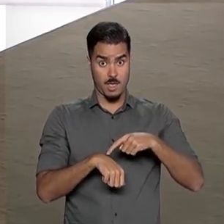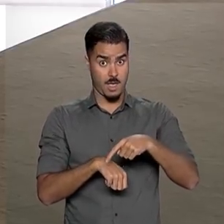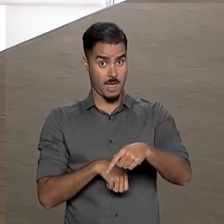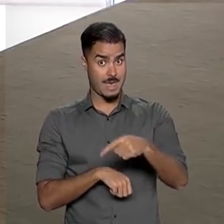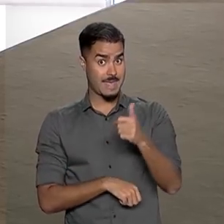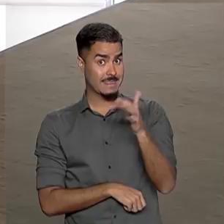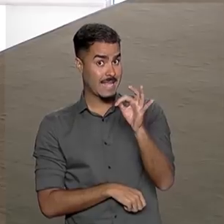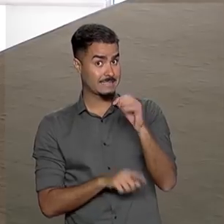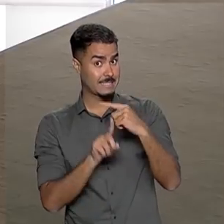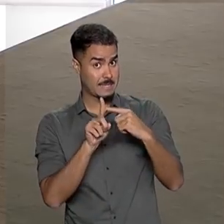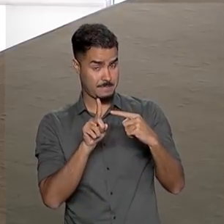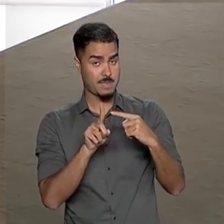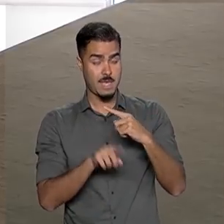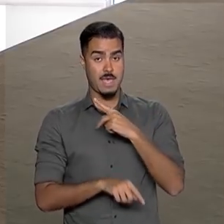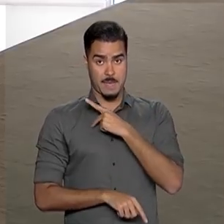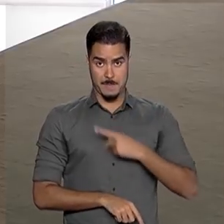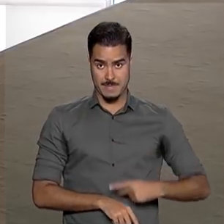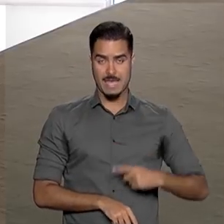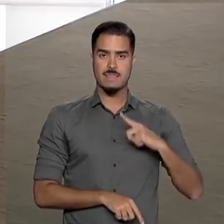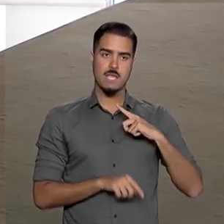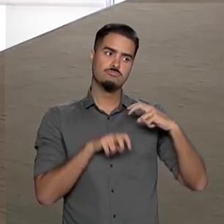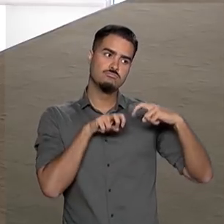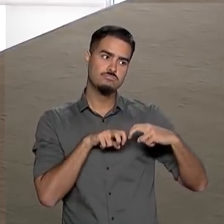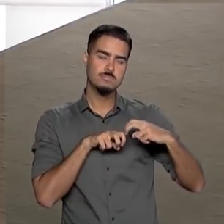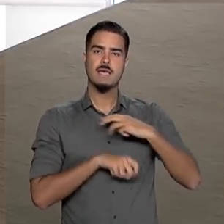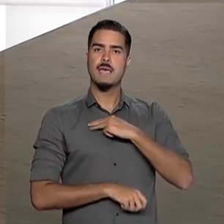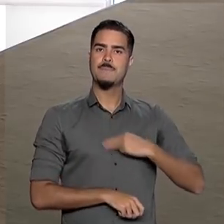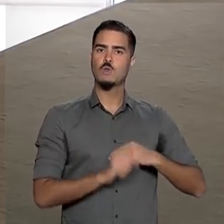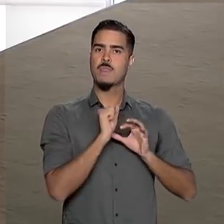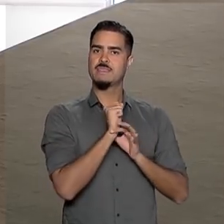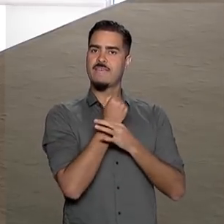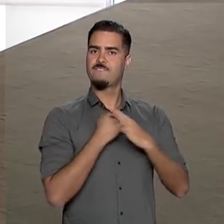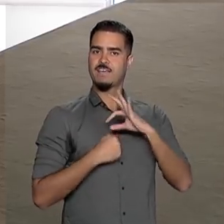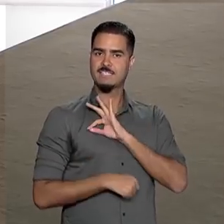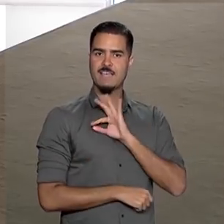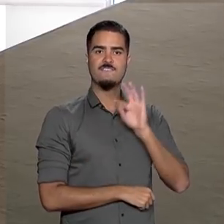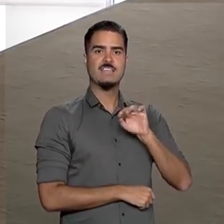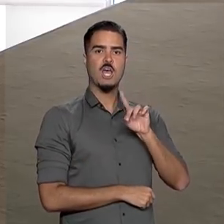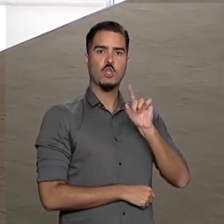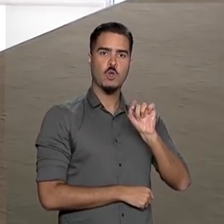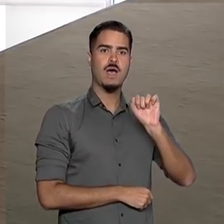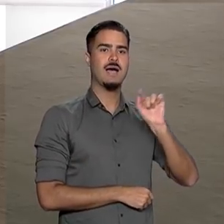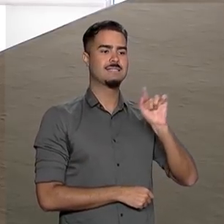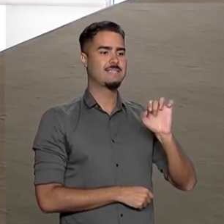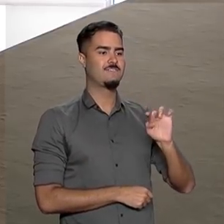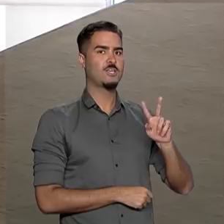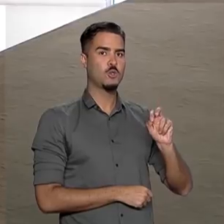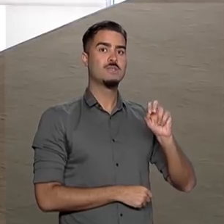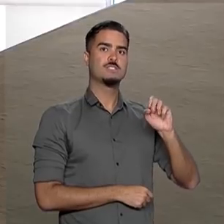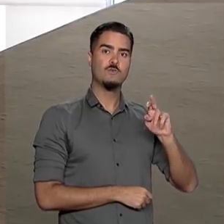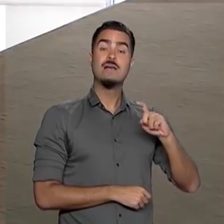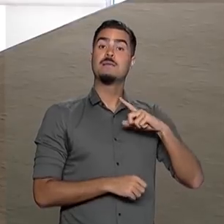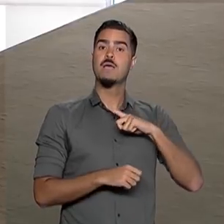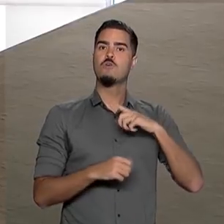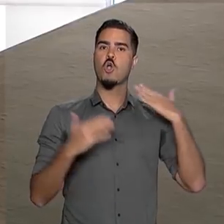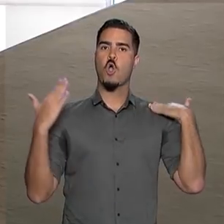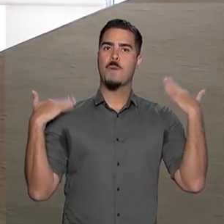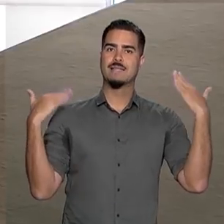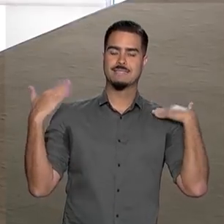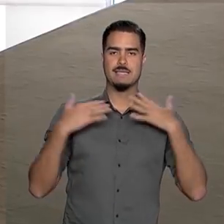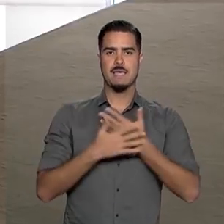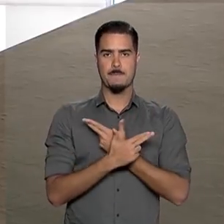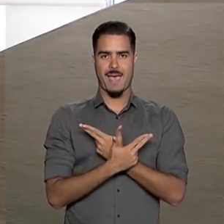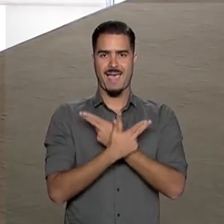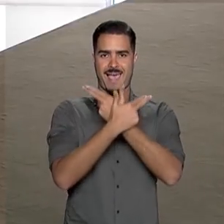10:30 o presidente recebe o ministro da Defesa Fernando Azevedo e Silva e os comandantes da Marinha exército e